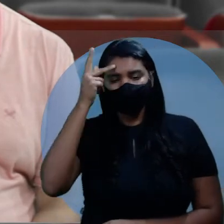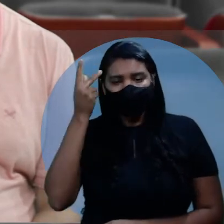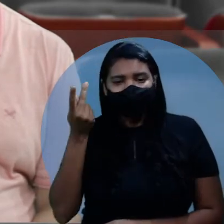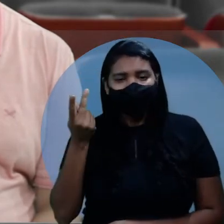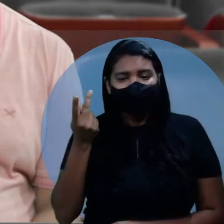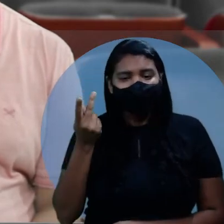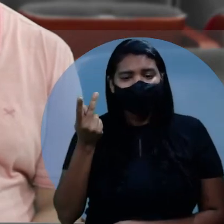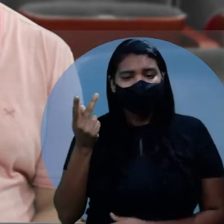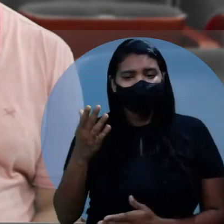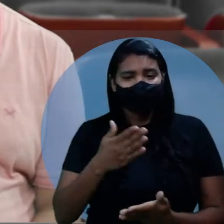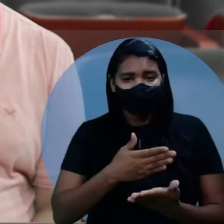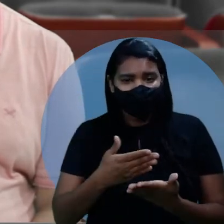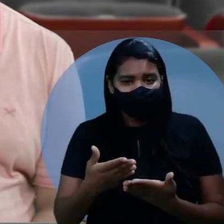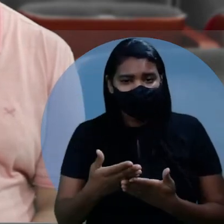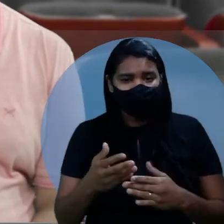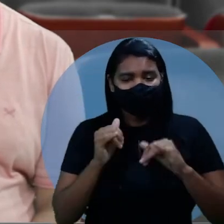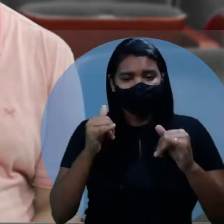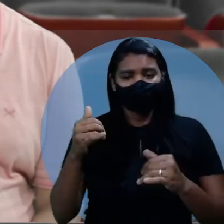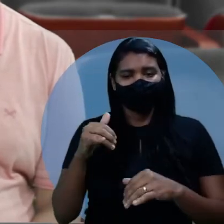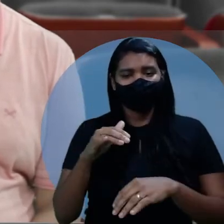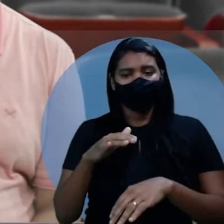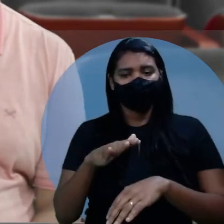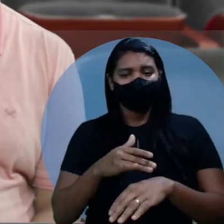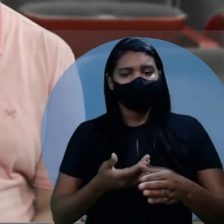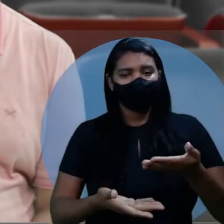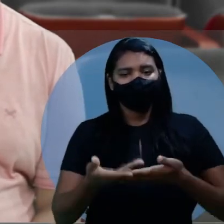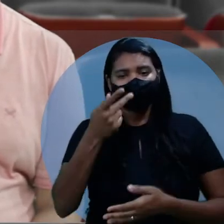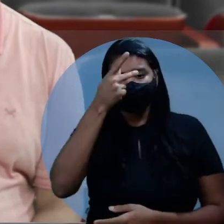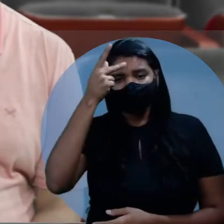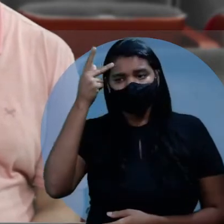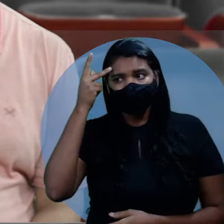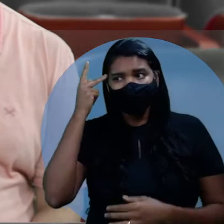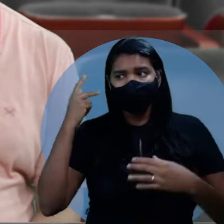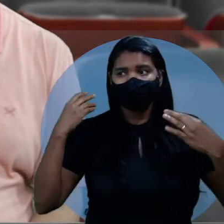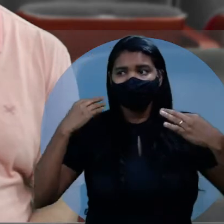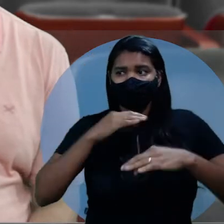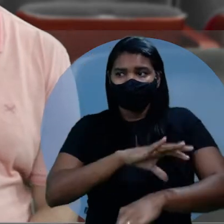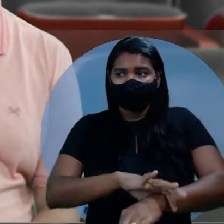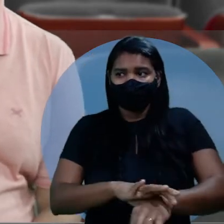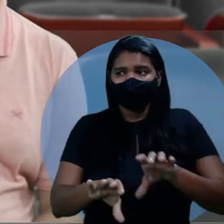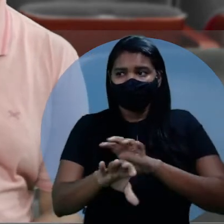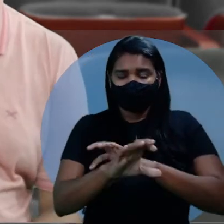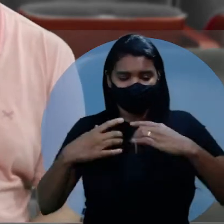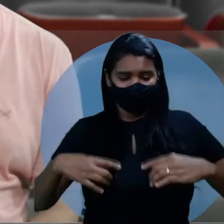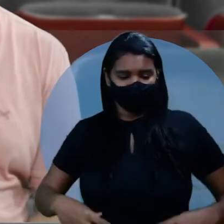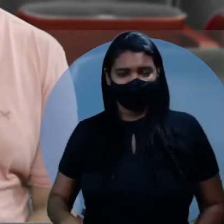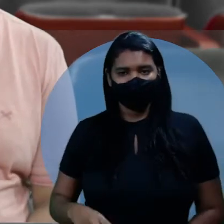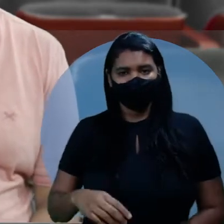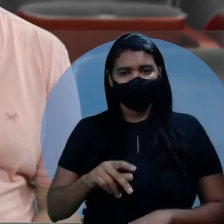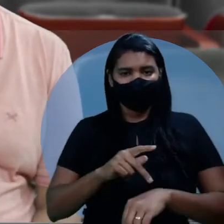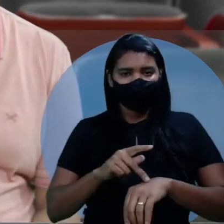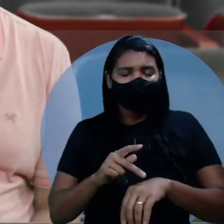São Luís, a princípio as pessoas teriam que ir de black tie. Só que